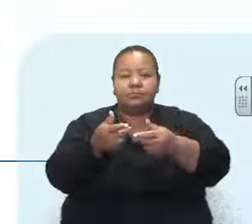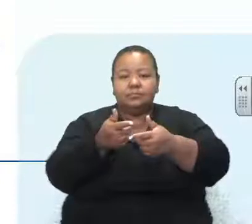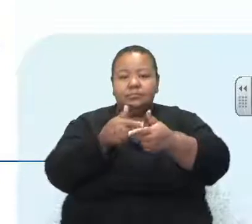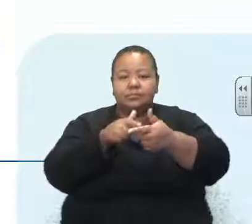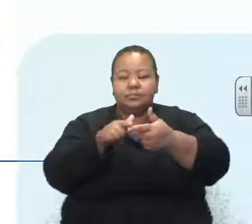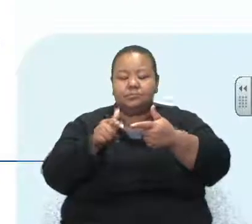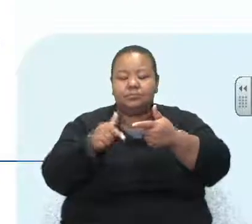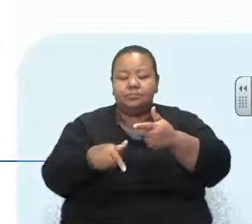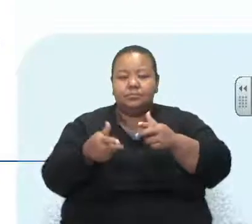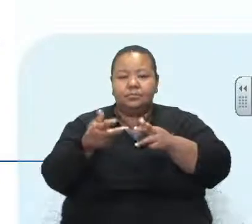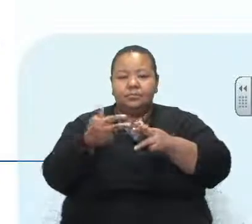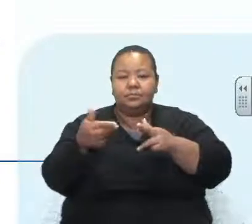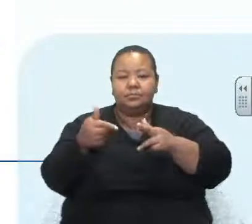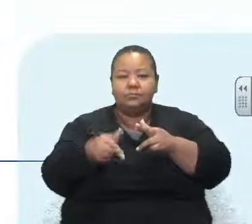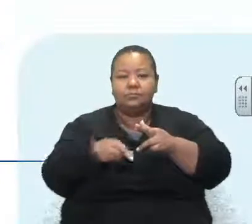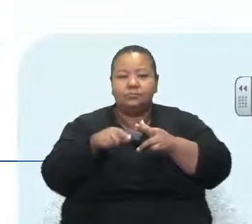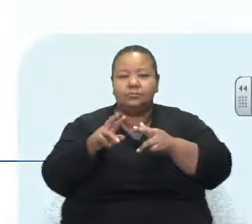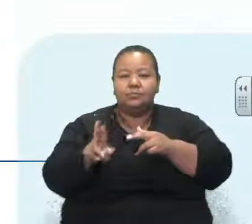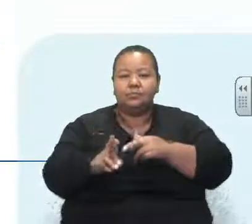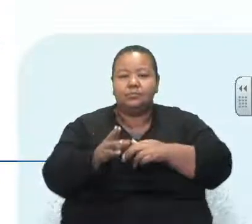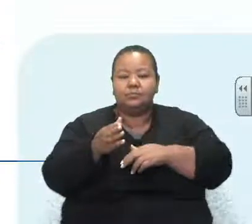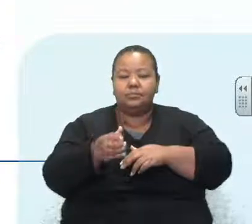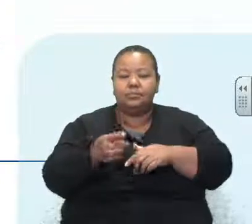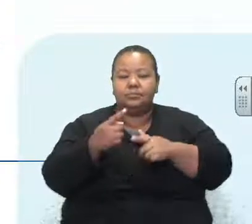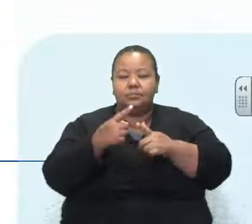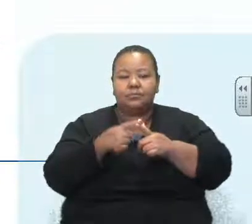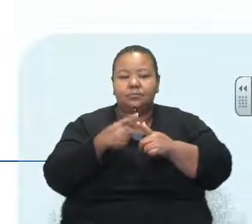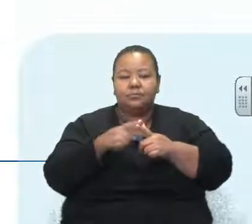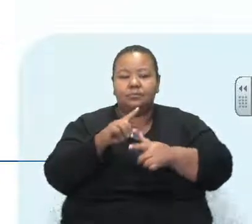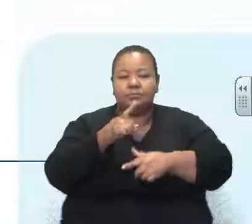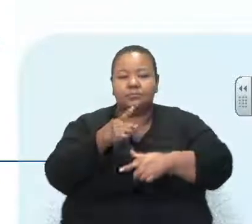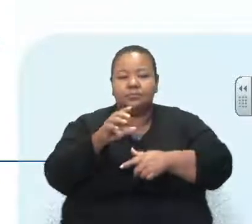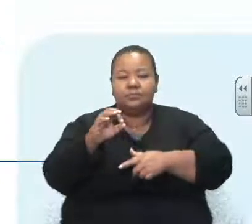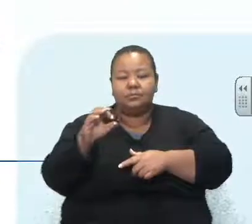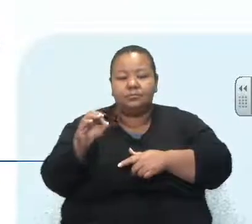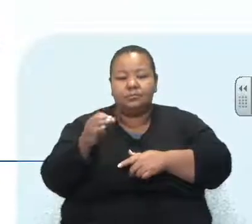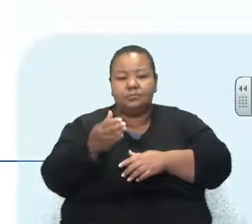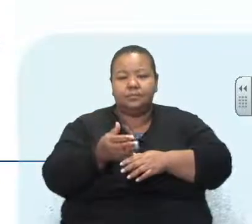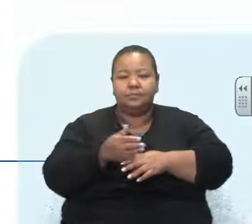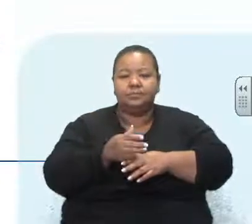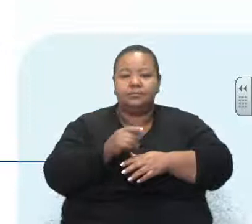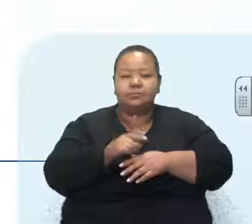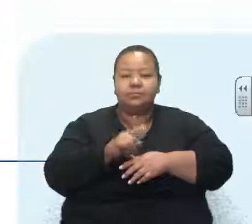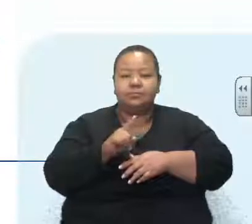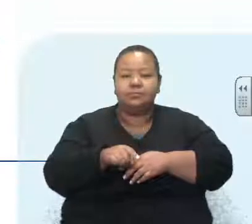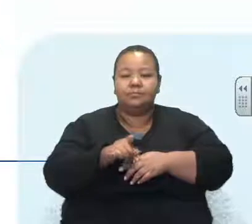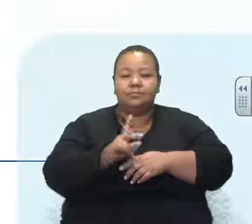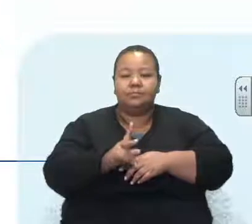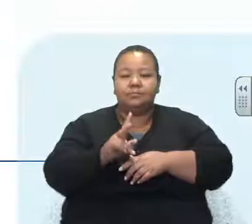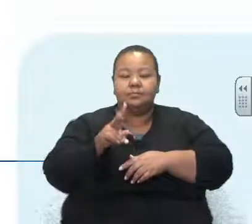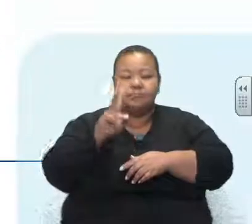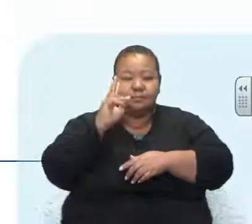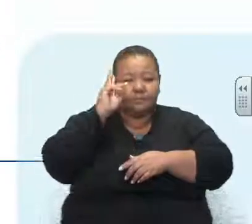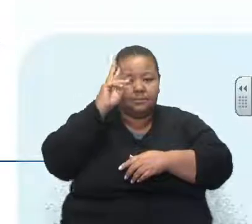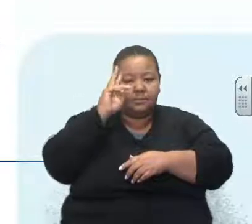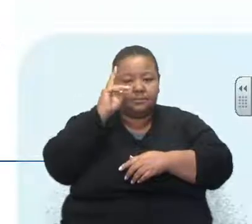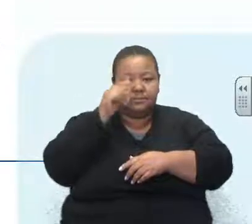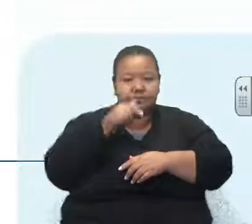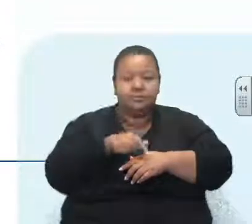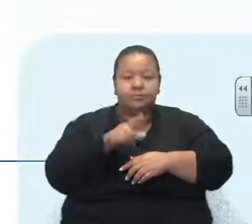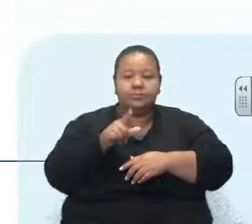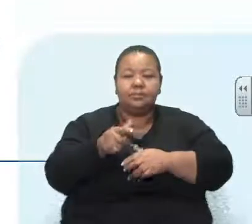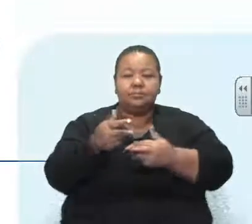dividido pelo aqueles que foram utilizados, tudo isso multiplicado por 100. E sempre lembrando que eu tenho um